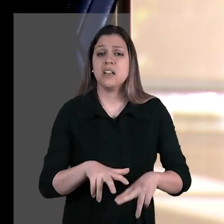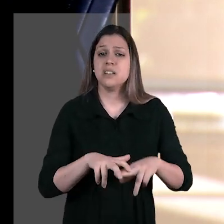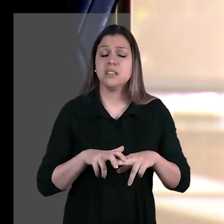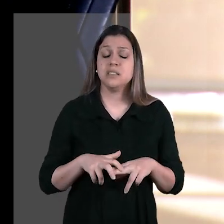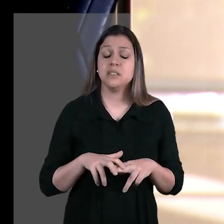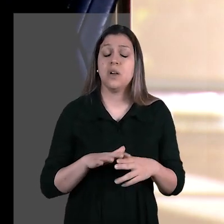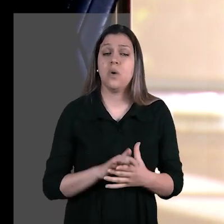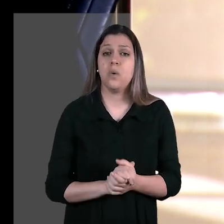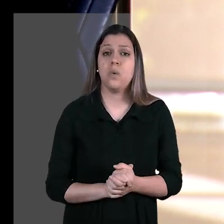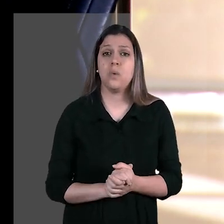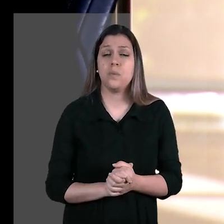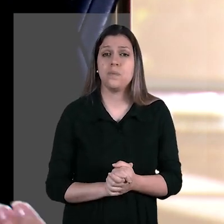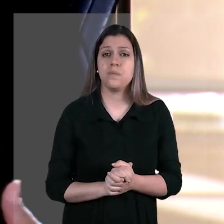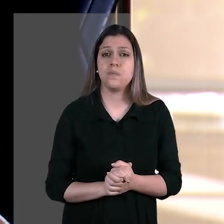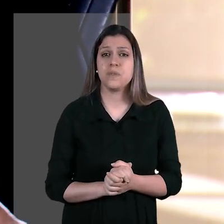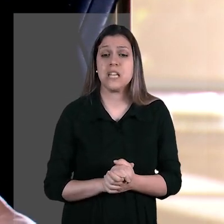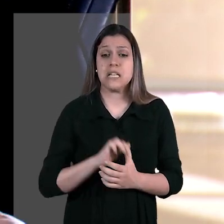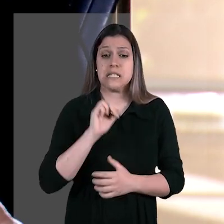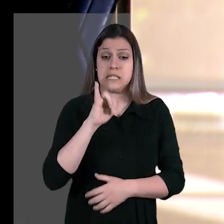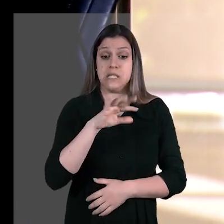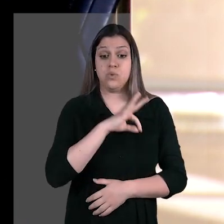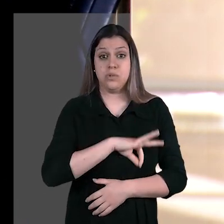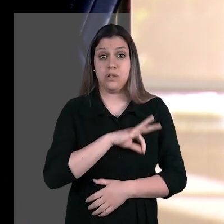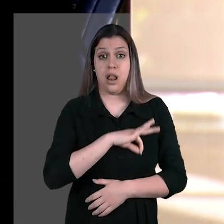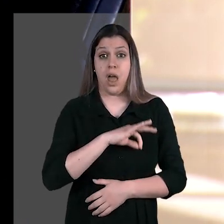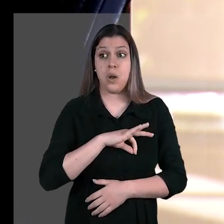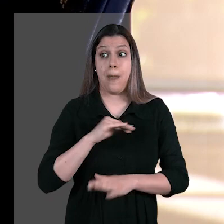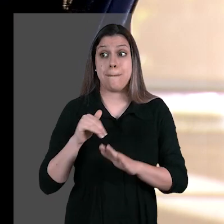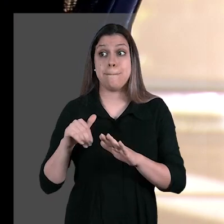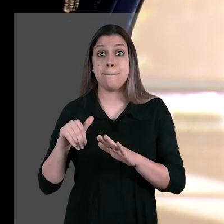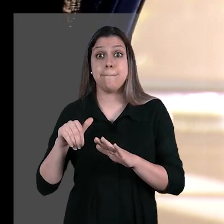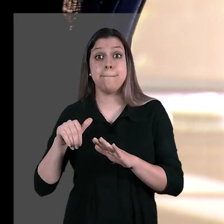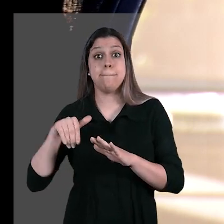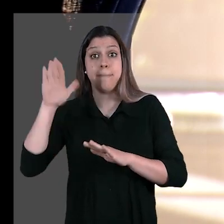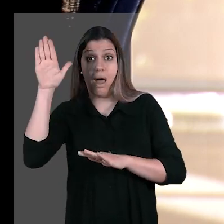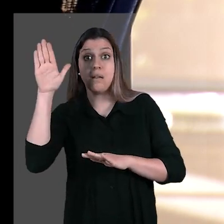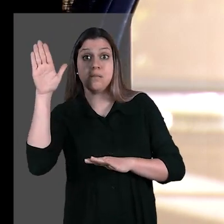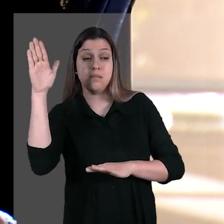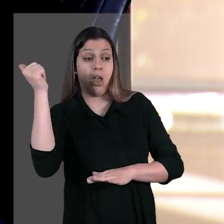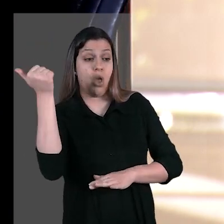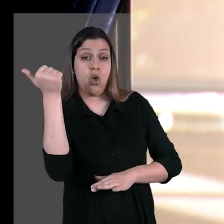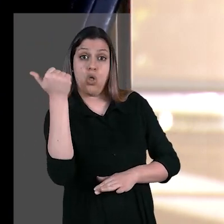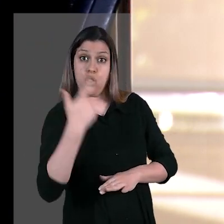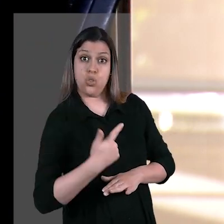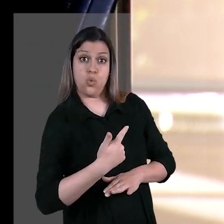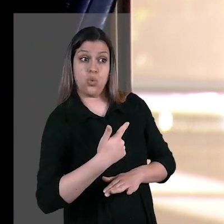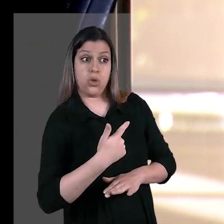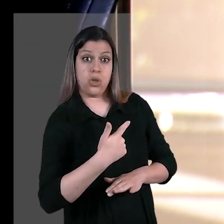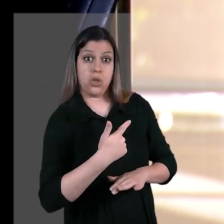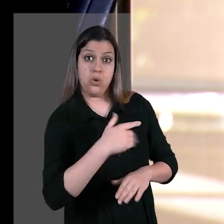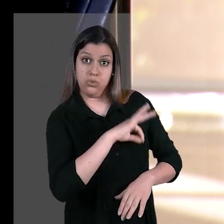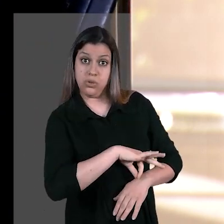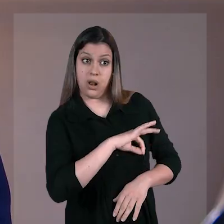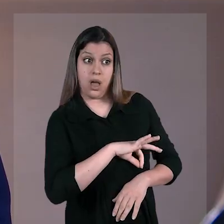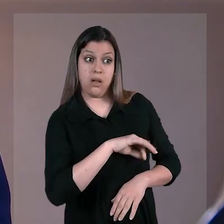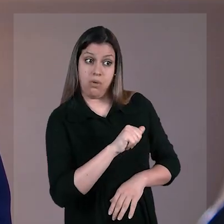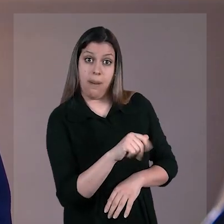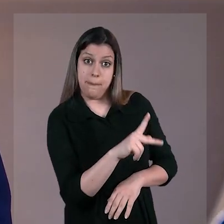para o INSS, ele, se ganha mais do que o teto do INSS, o município deve